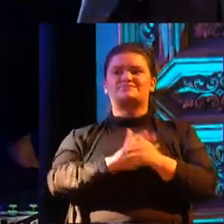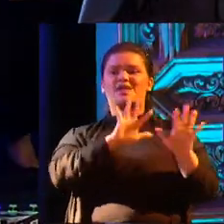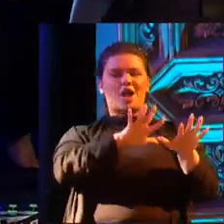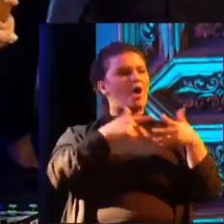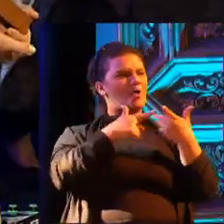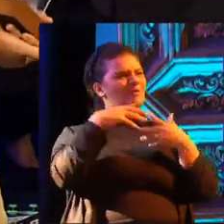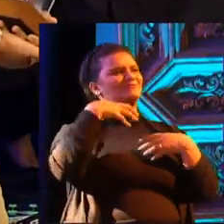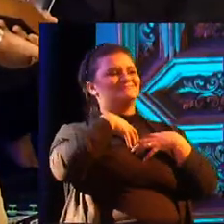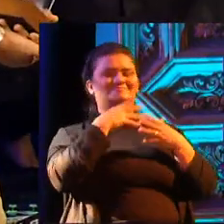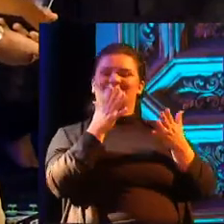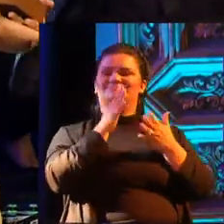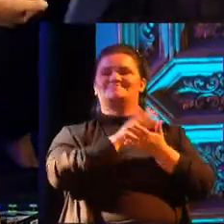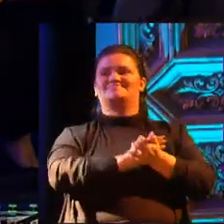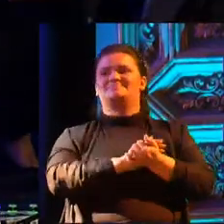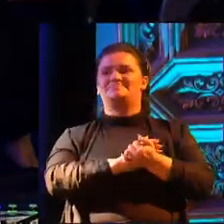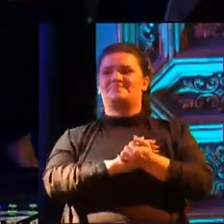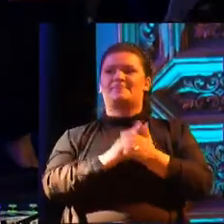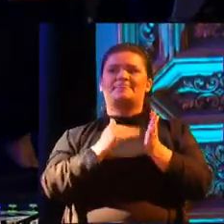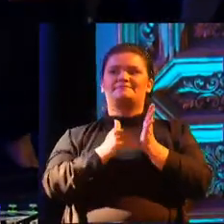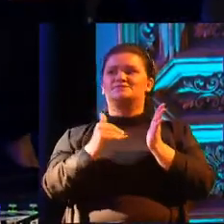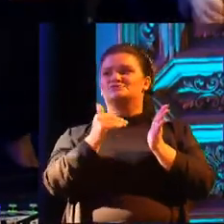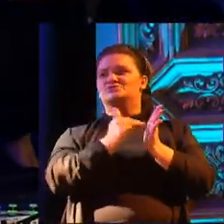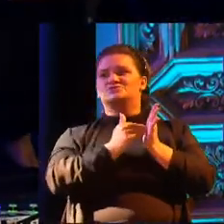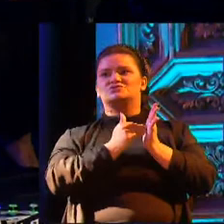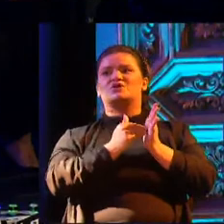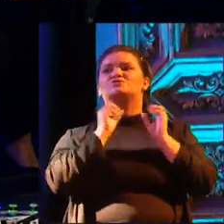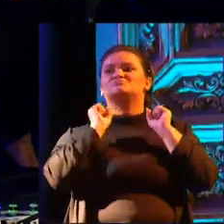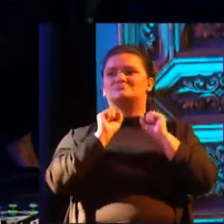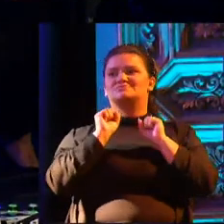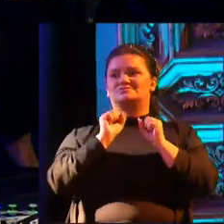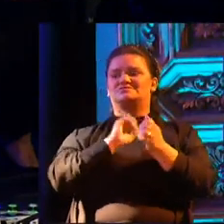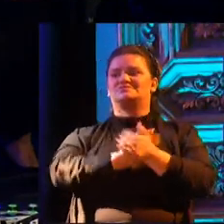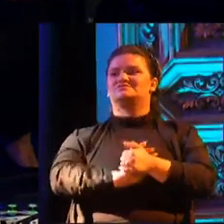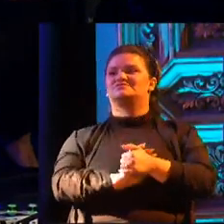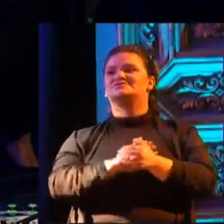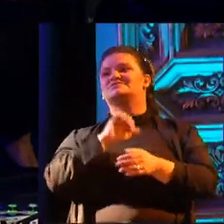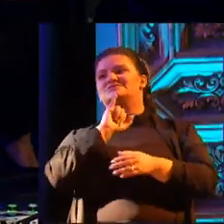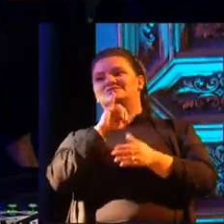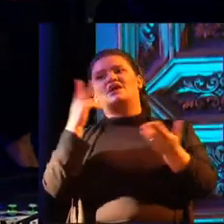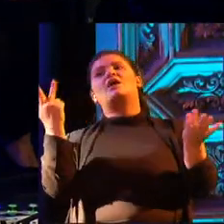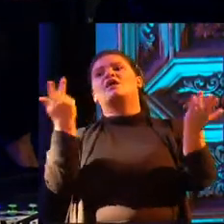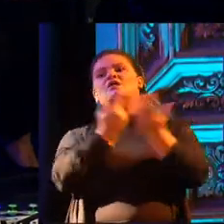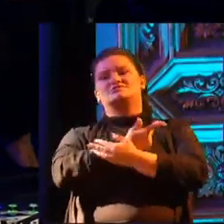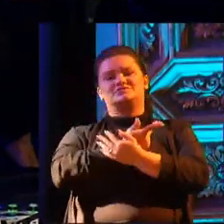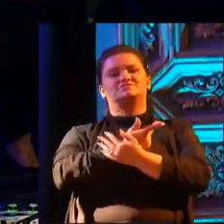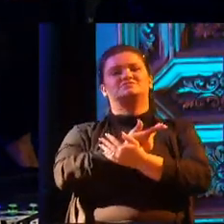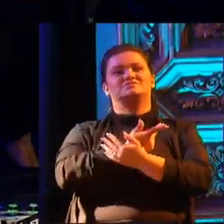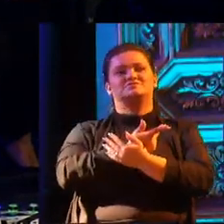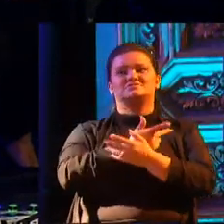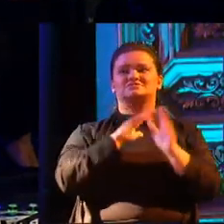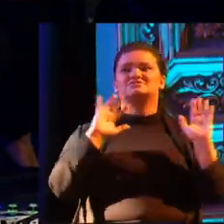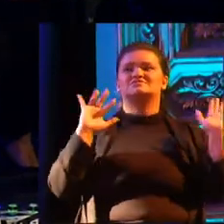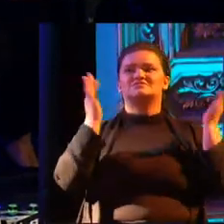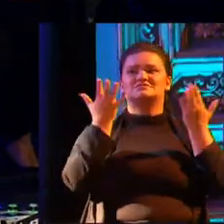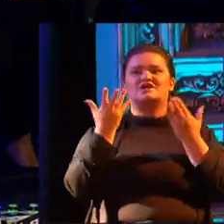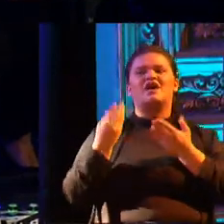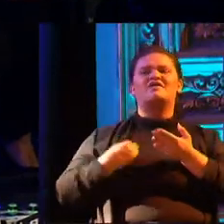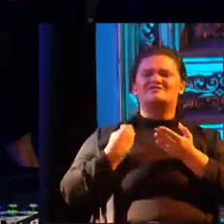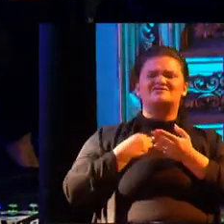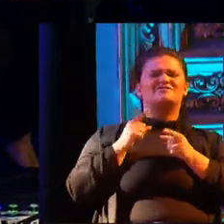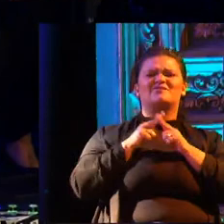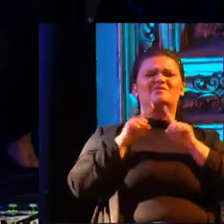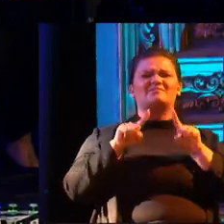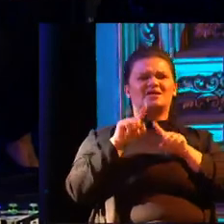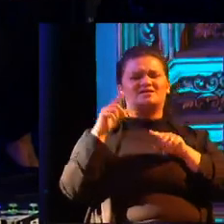os estúdios, né? O Arraial, eu acho que o Arraial, se não fosse o Arraial, eu ia estar vivo, com certeza, mas eu não